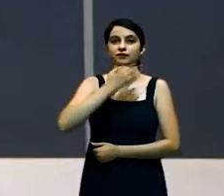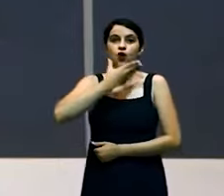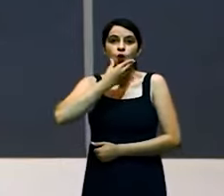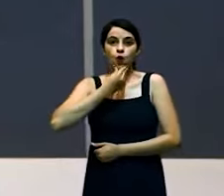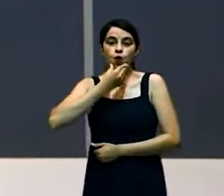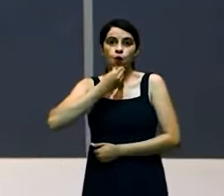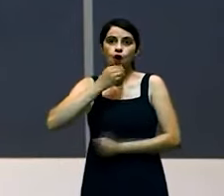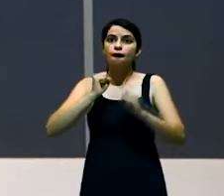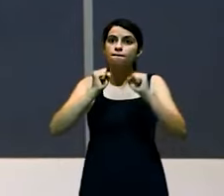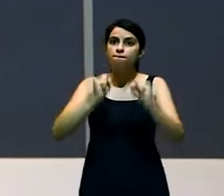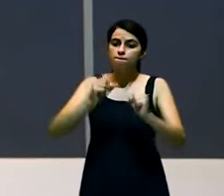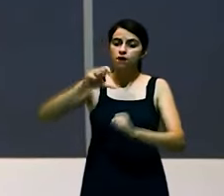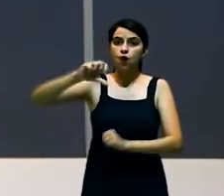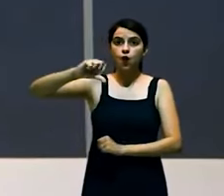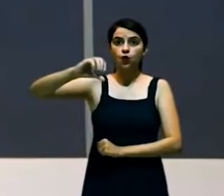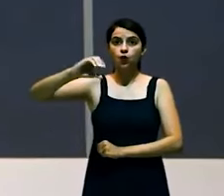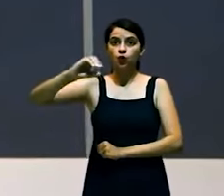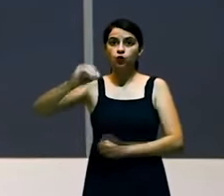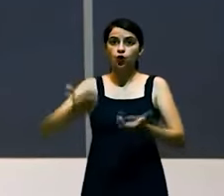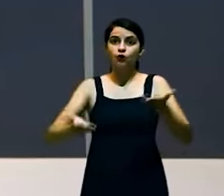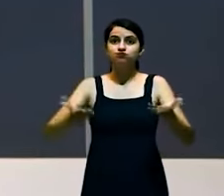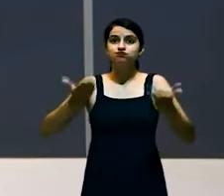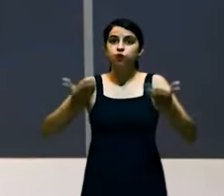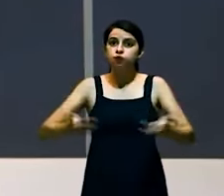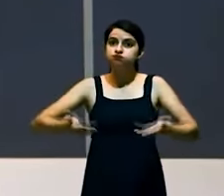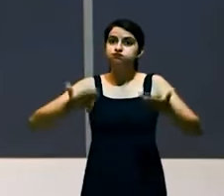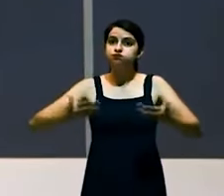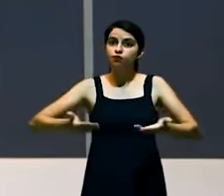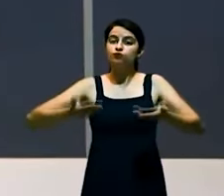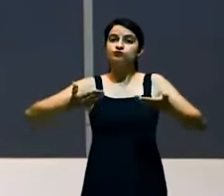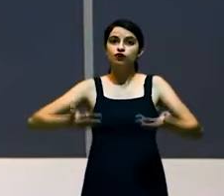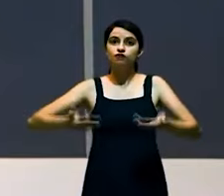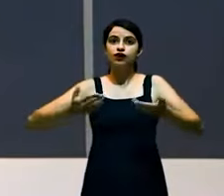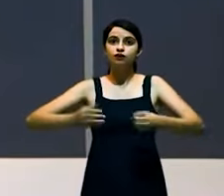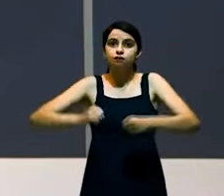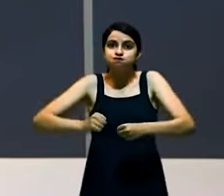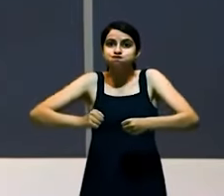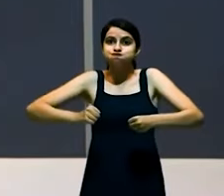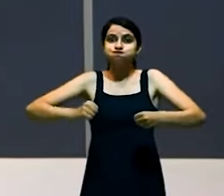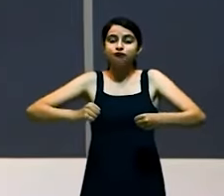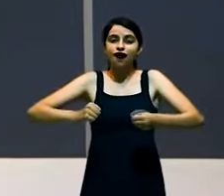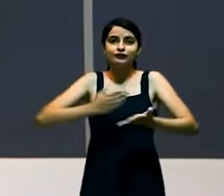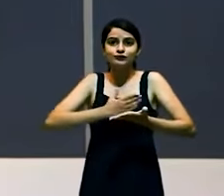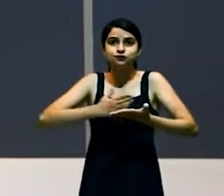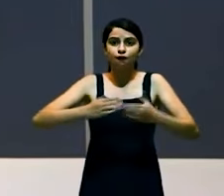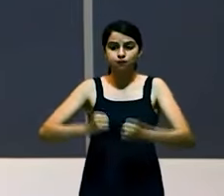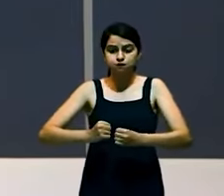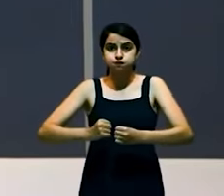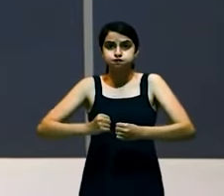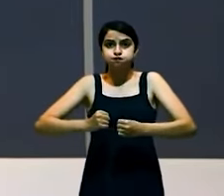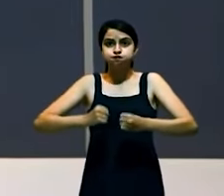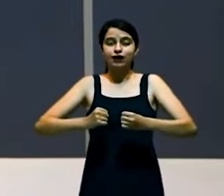já não é mais quilo, é arroba. A gente já começa